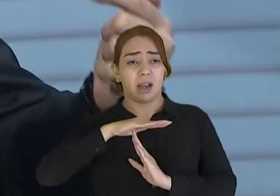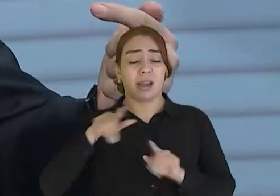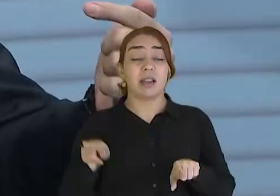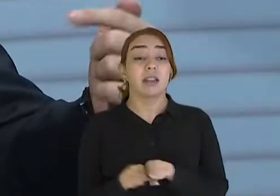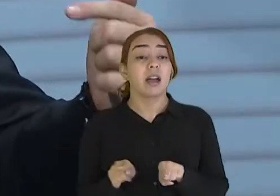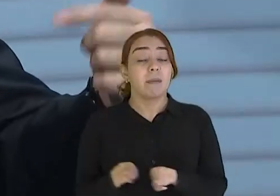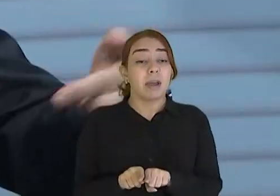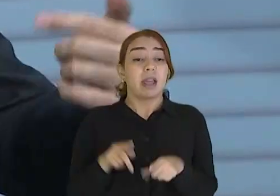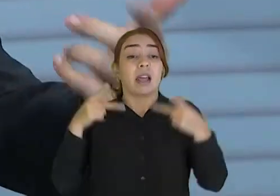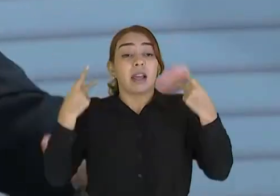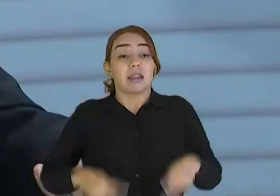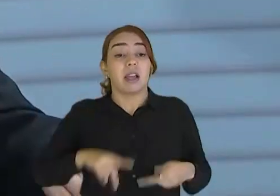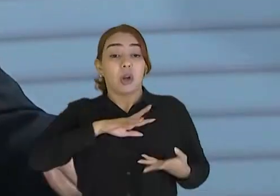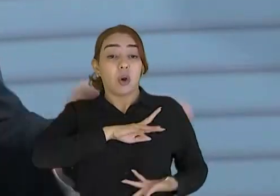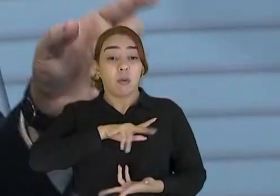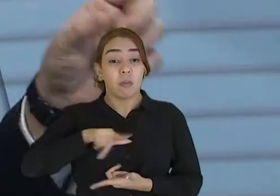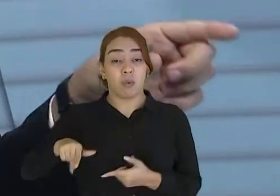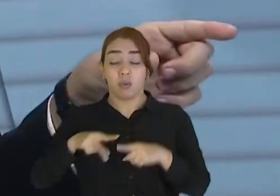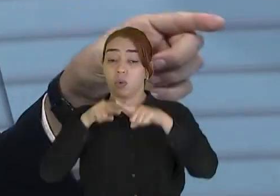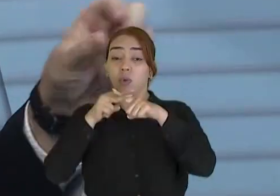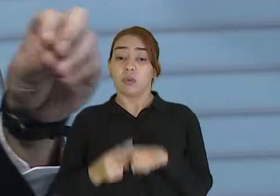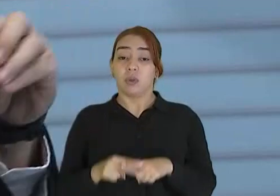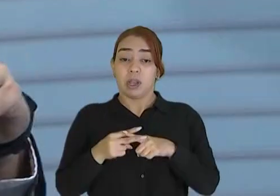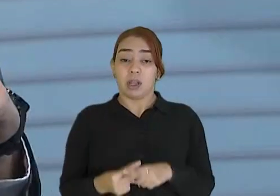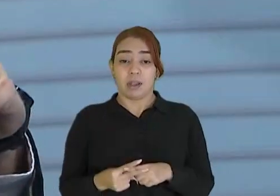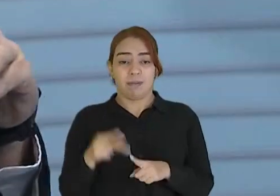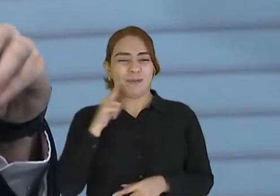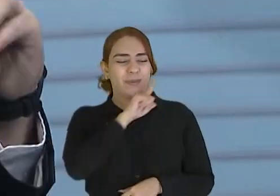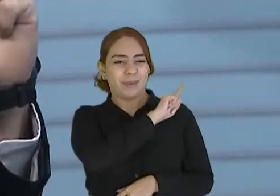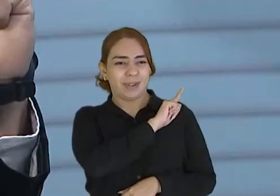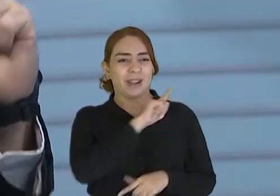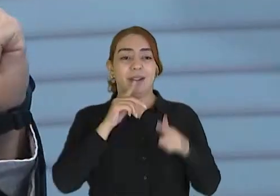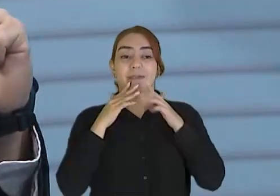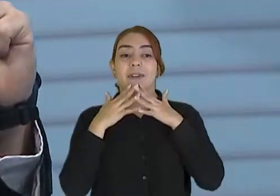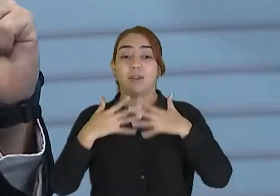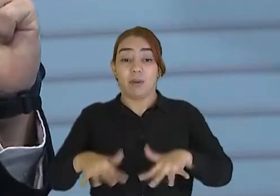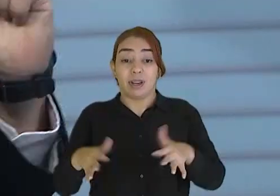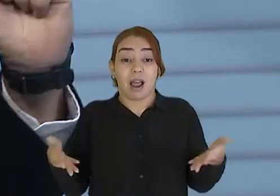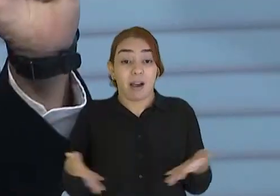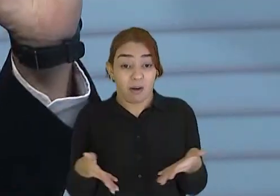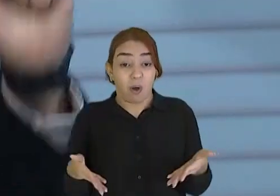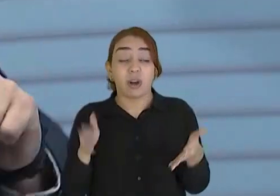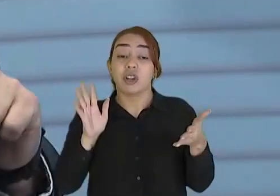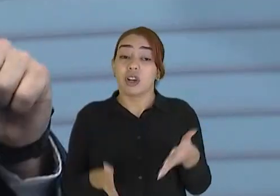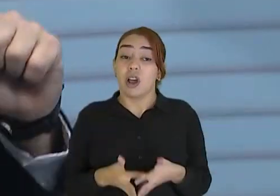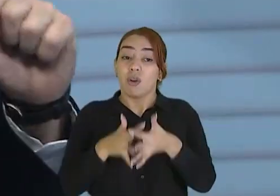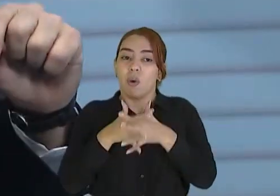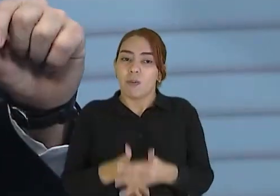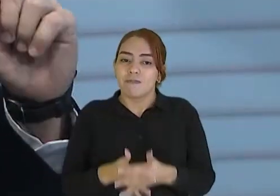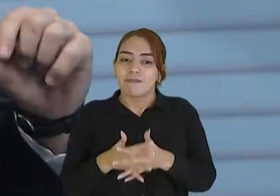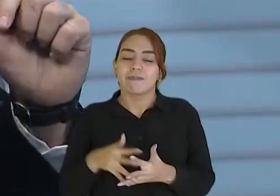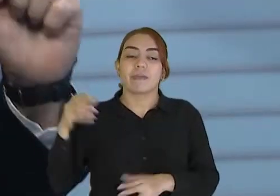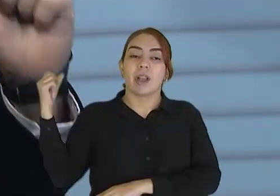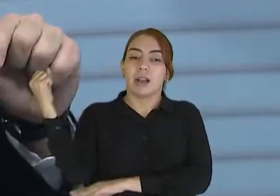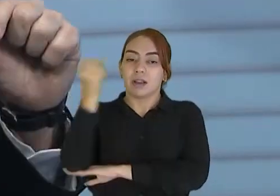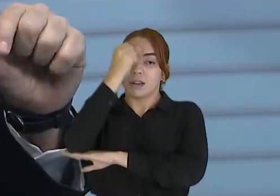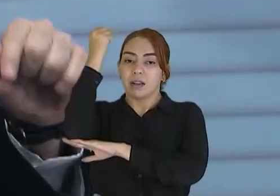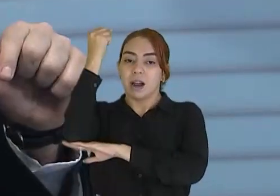regenerar tudo isso? E nós estamos numa situação bem complicada. Por quê? Porque nós estamos numa